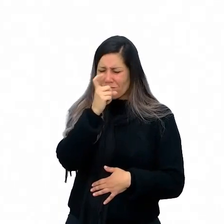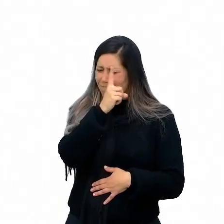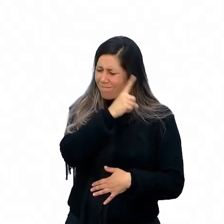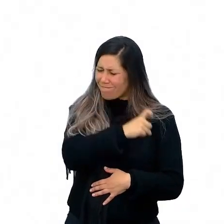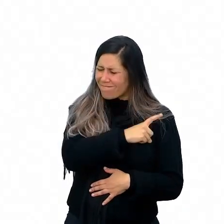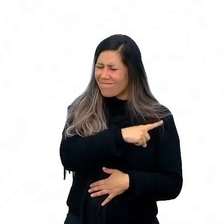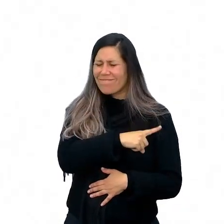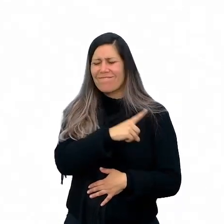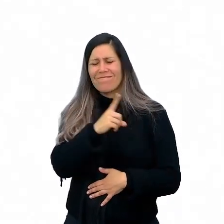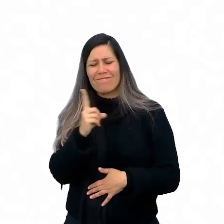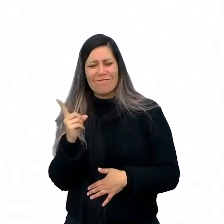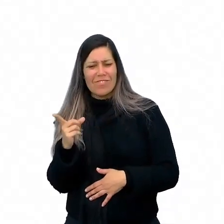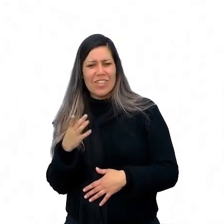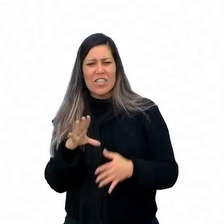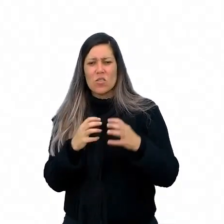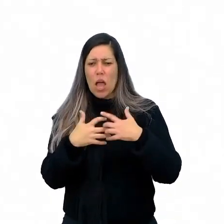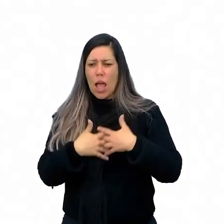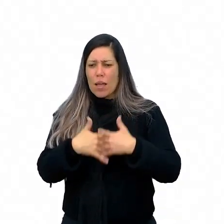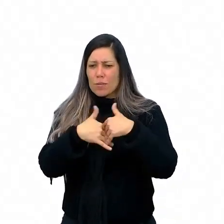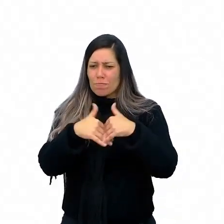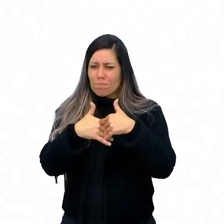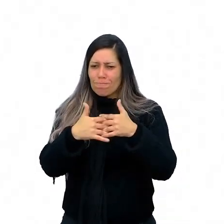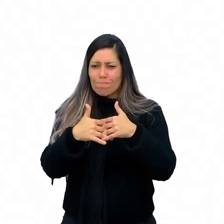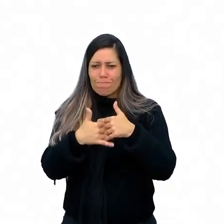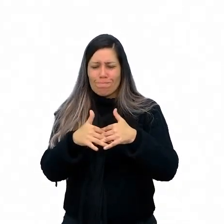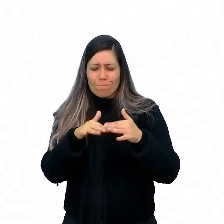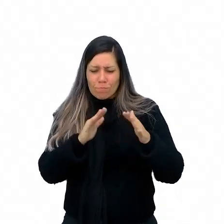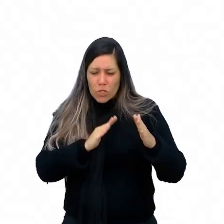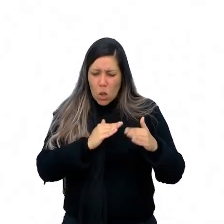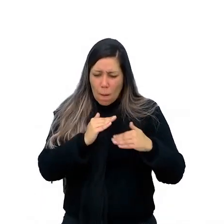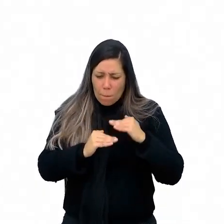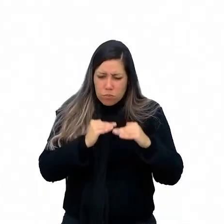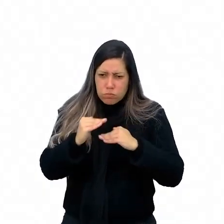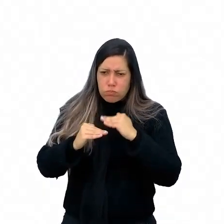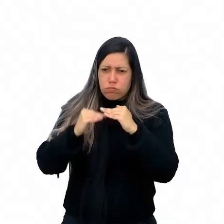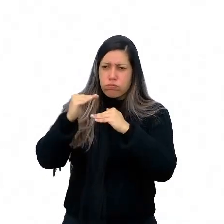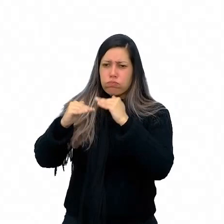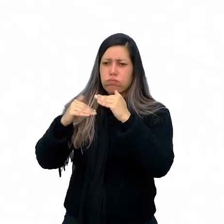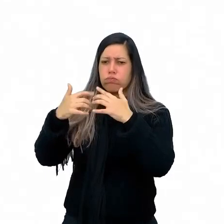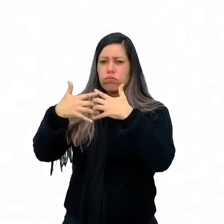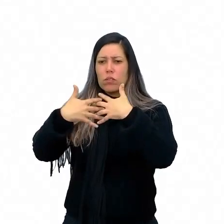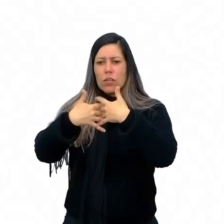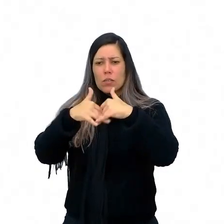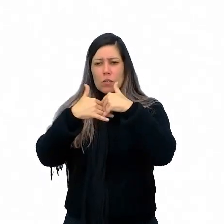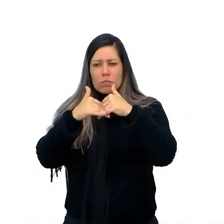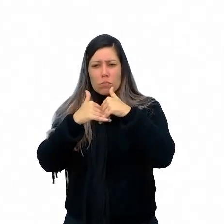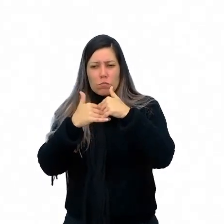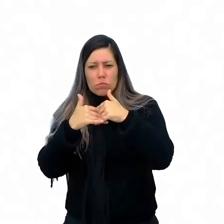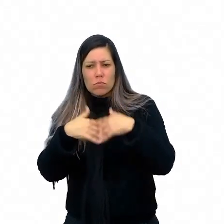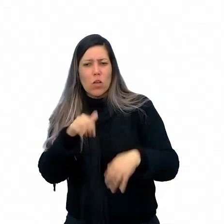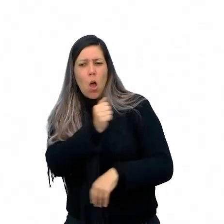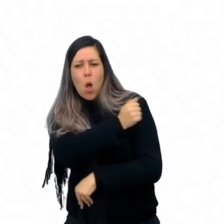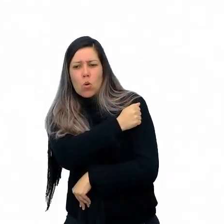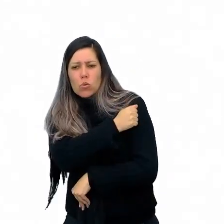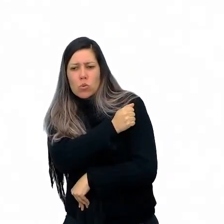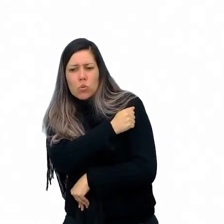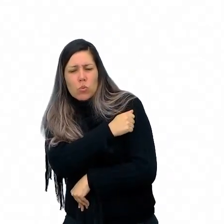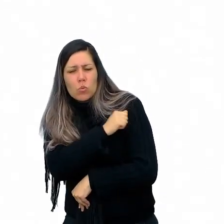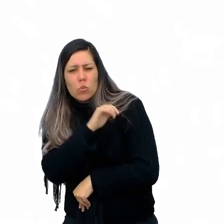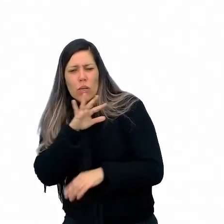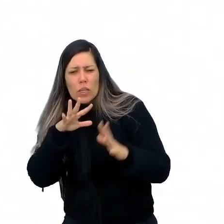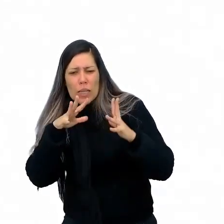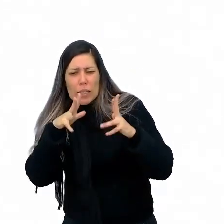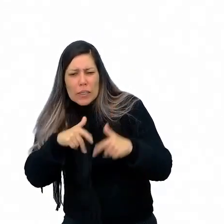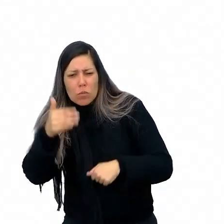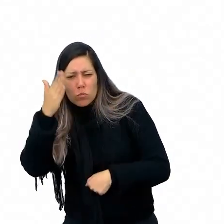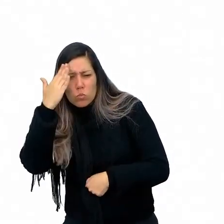sempre bastante complexo, né? Um processo muito complexo, levá-los, né, à compreensão,